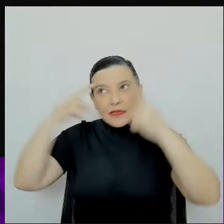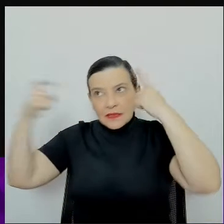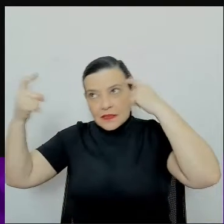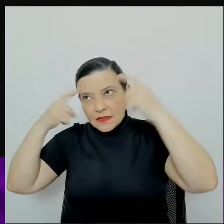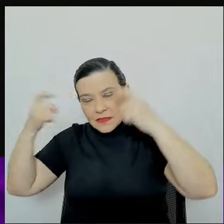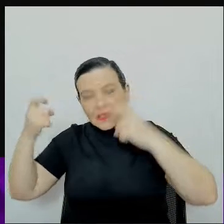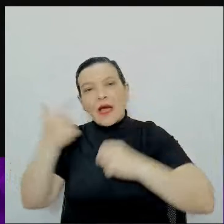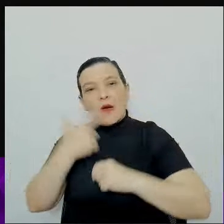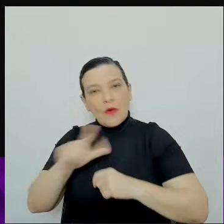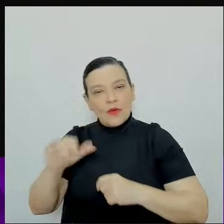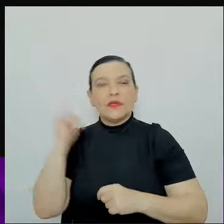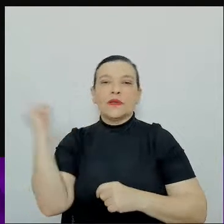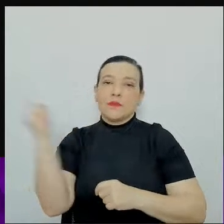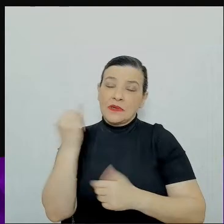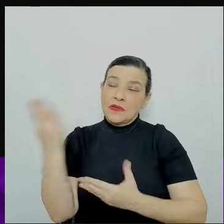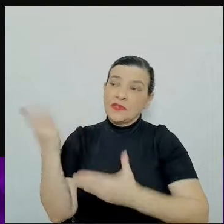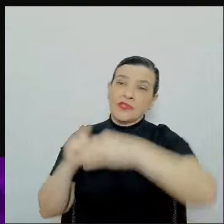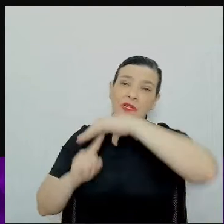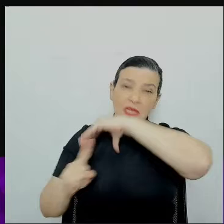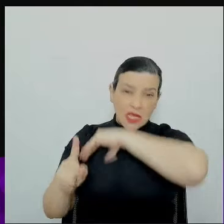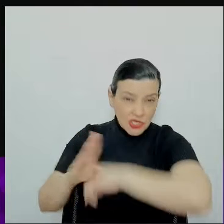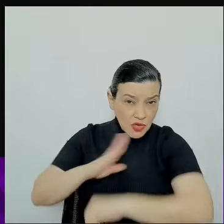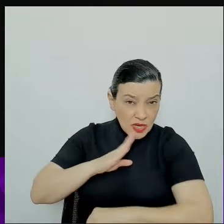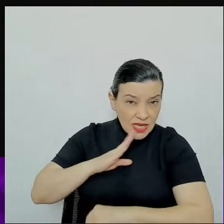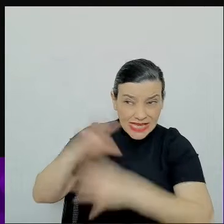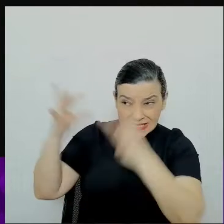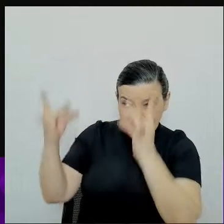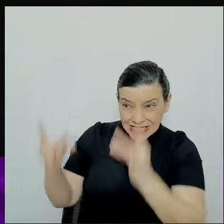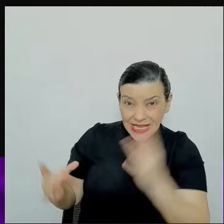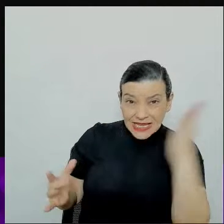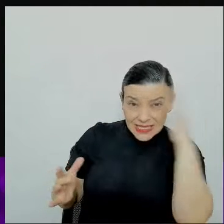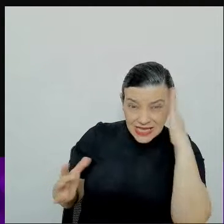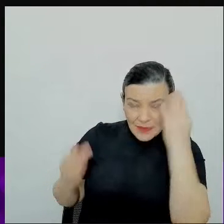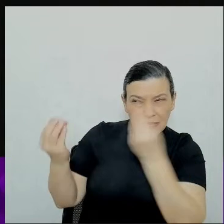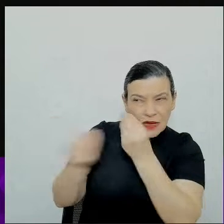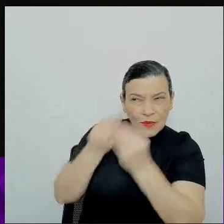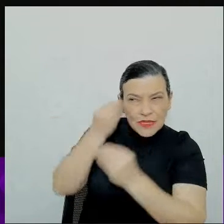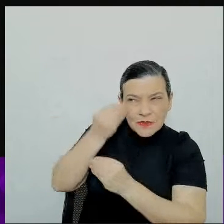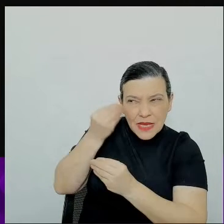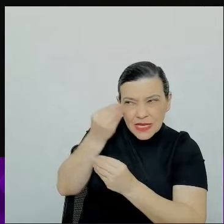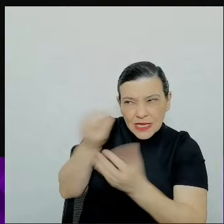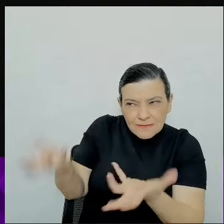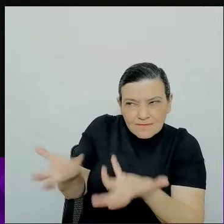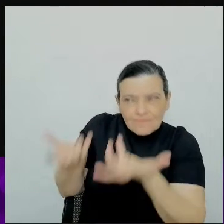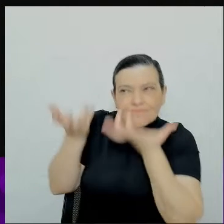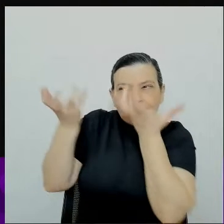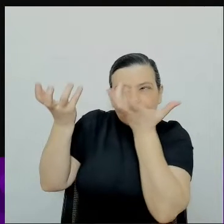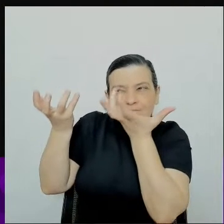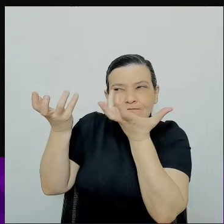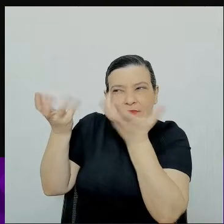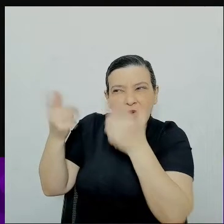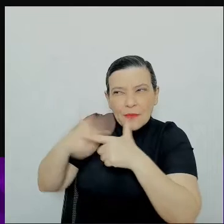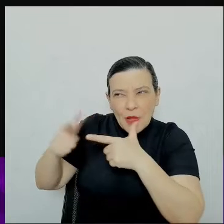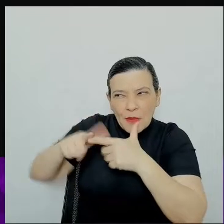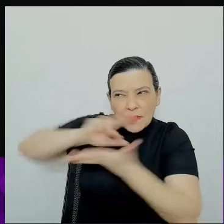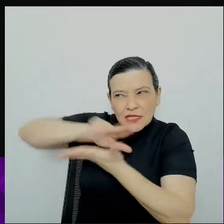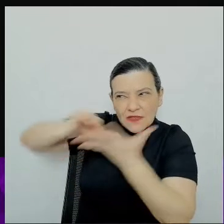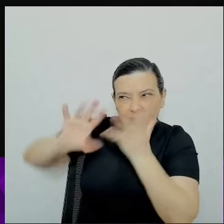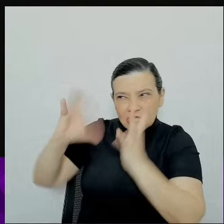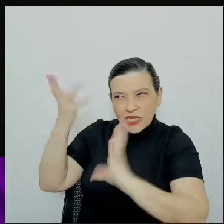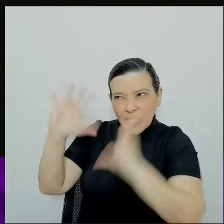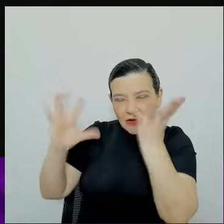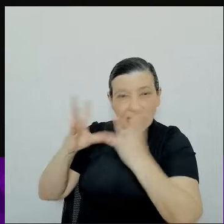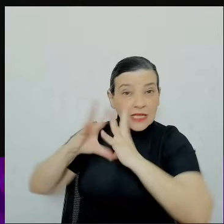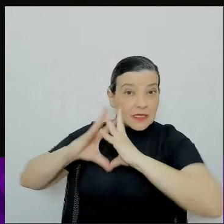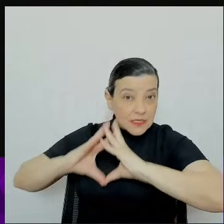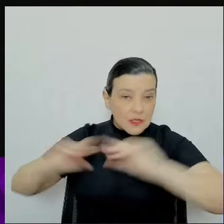cliente, a gente vai, inclusive, saber como melhorar a experiência deles na resolução do problema. Por que eu trouxe, só voltando